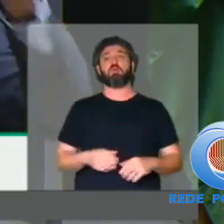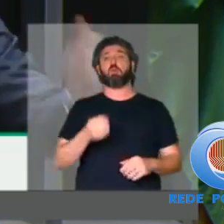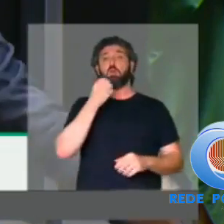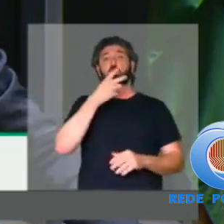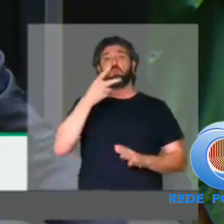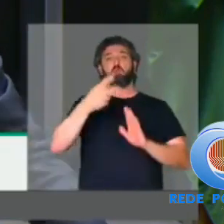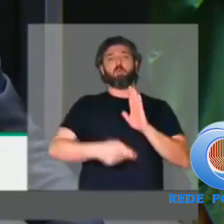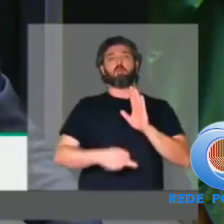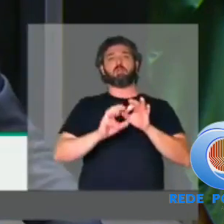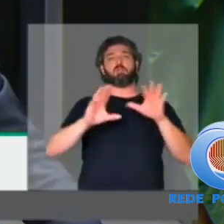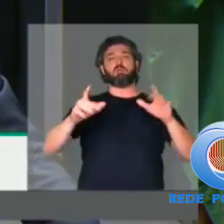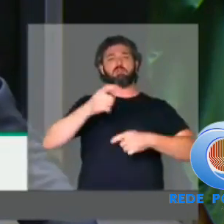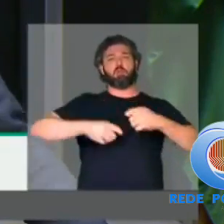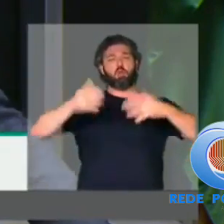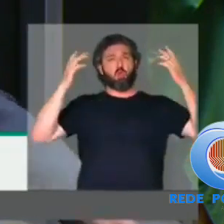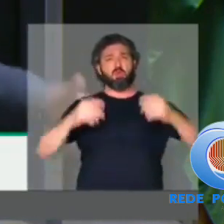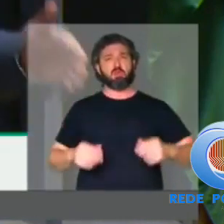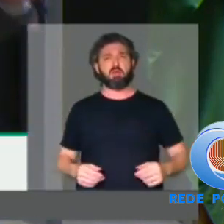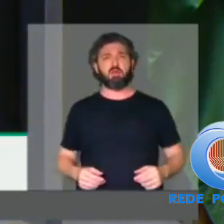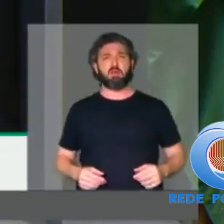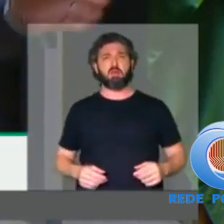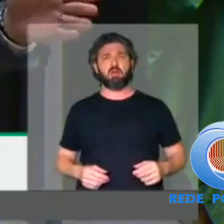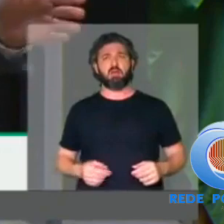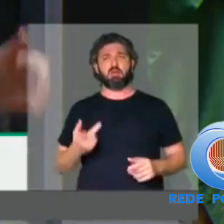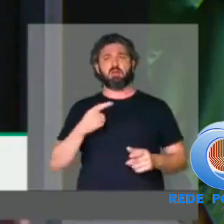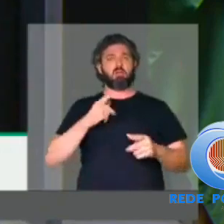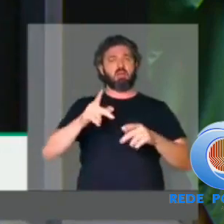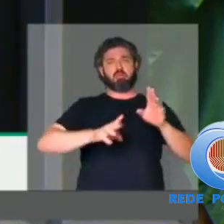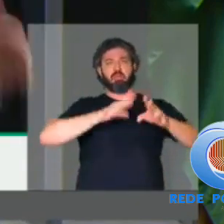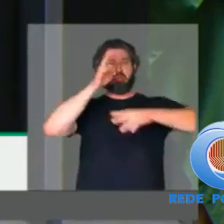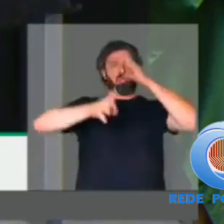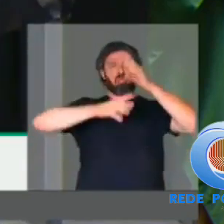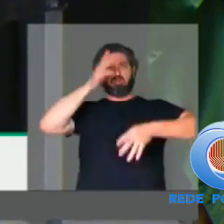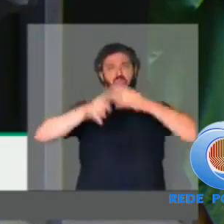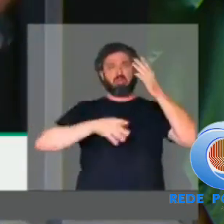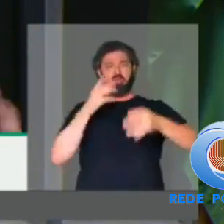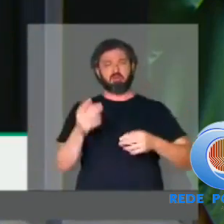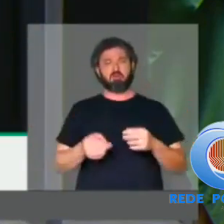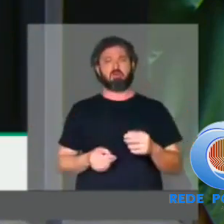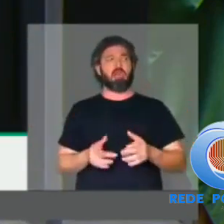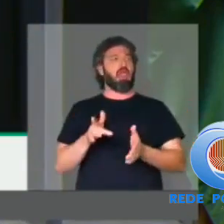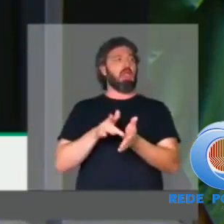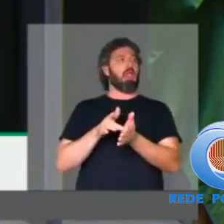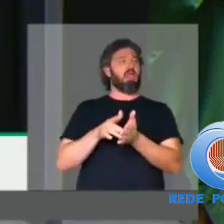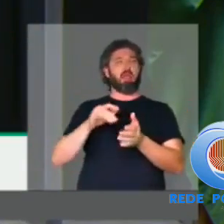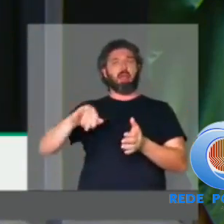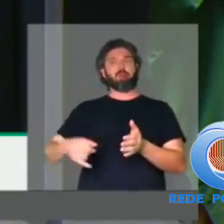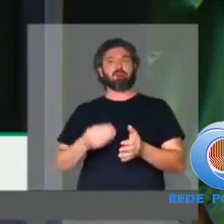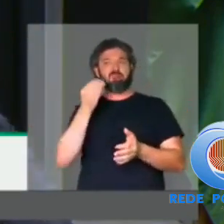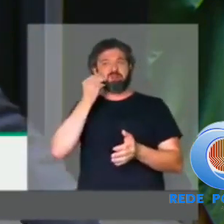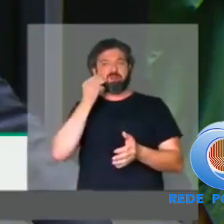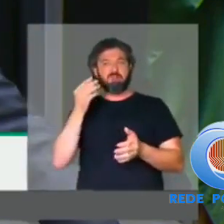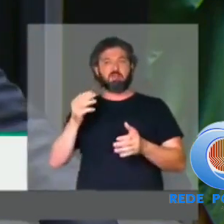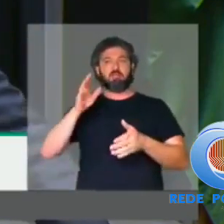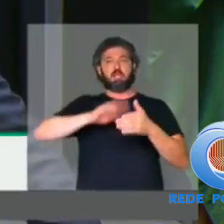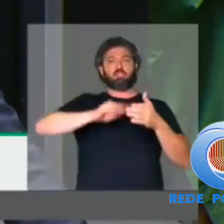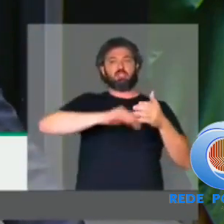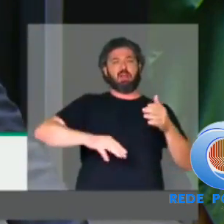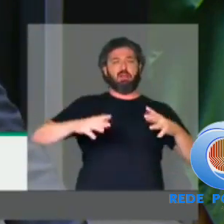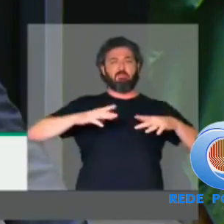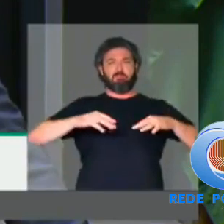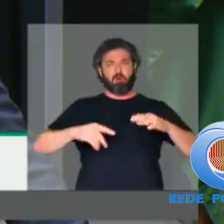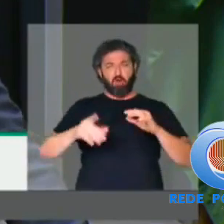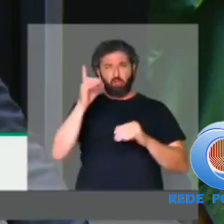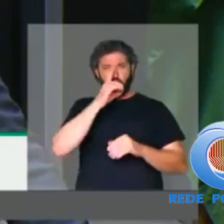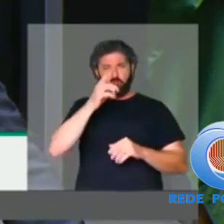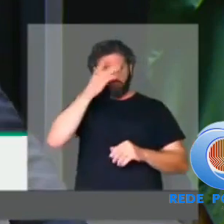bom projeto de liberdade econômica e não um remendo, um arremedo que se tenta aproveitar para tirar a folga do